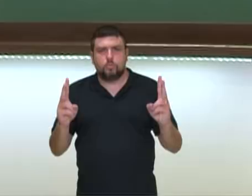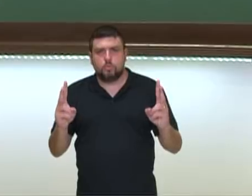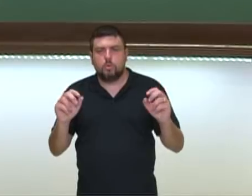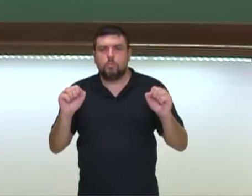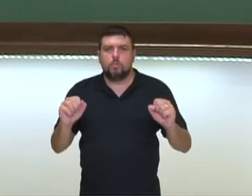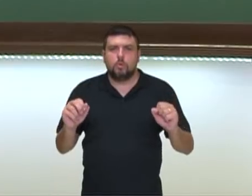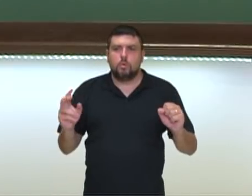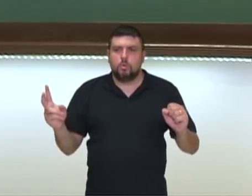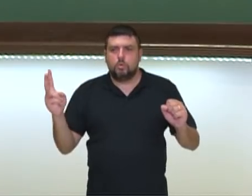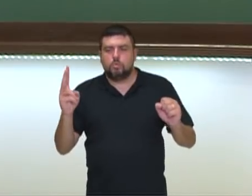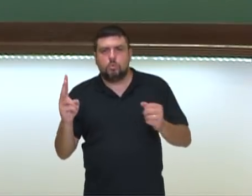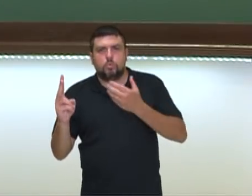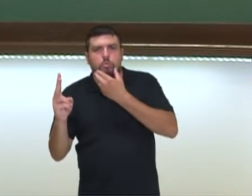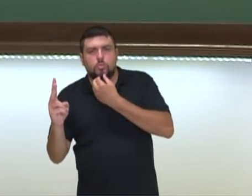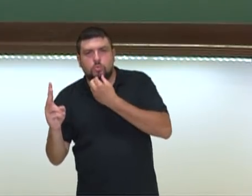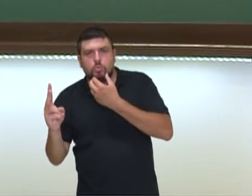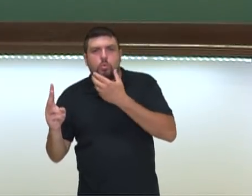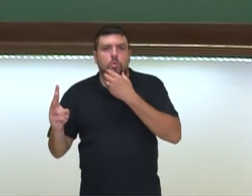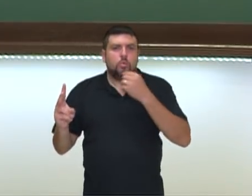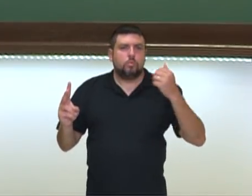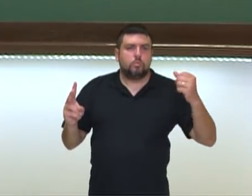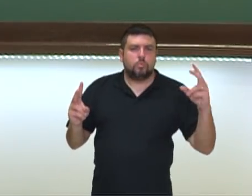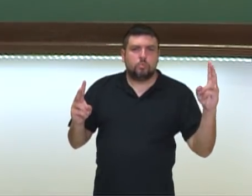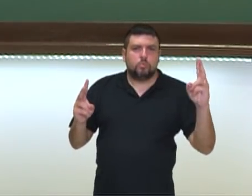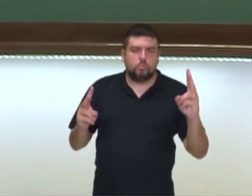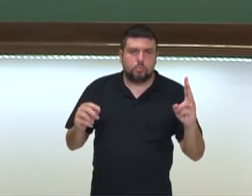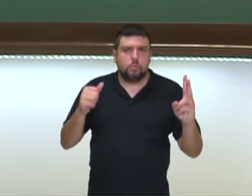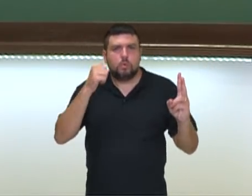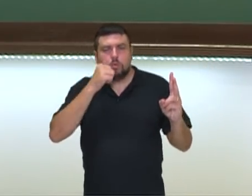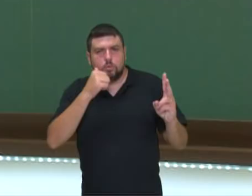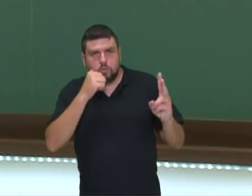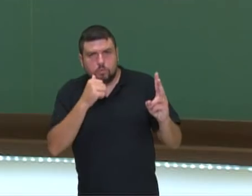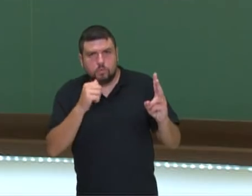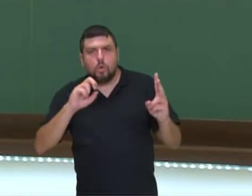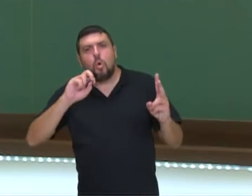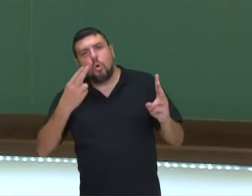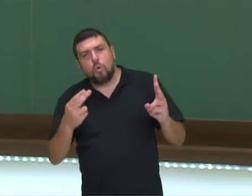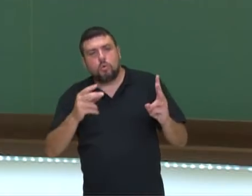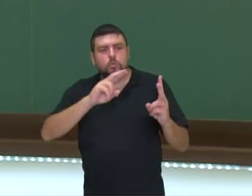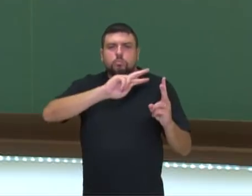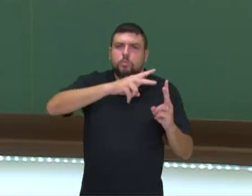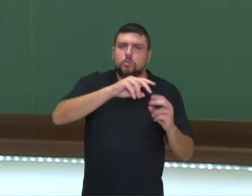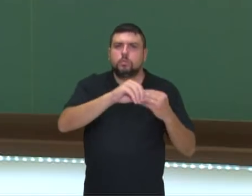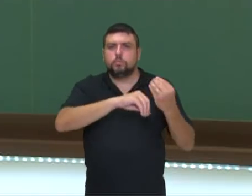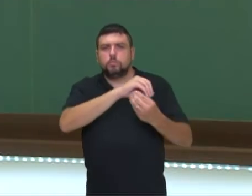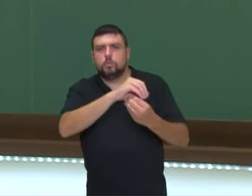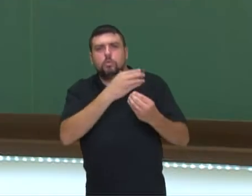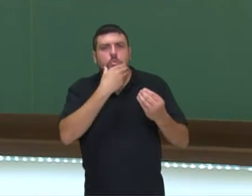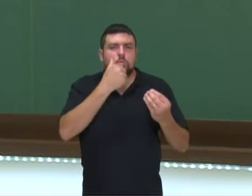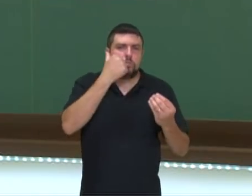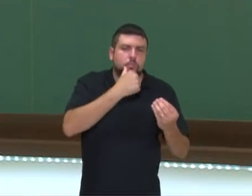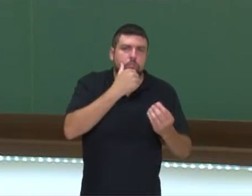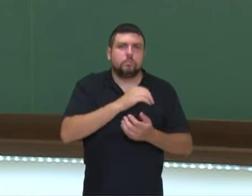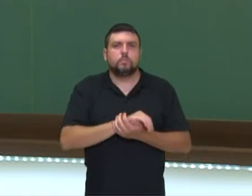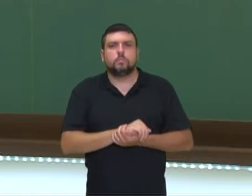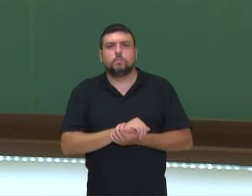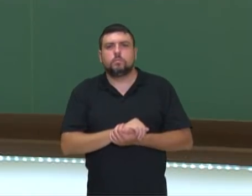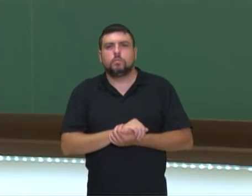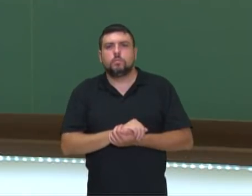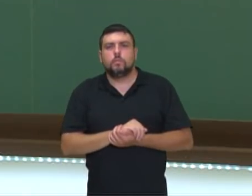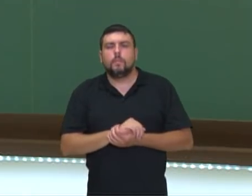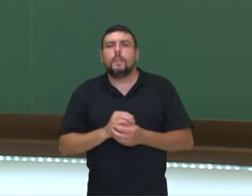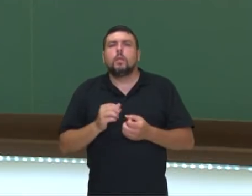ou até mesmo uma dupla mista. A partida são 2 sets de 21 pontos, não necessariamente só